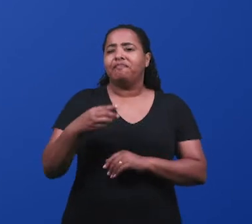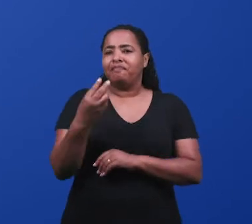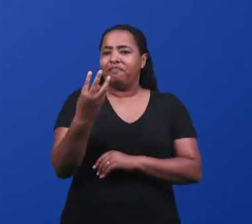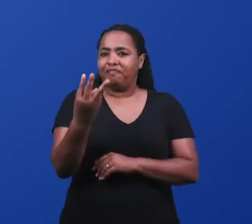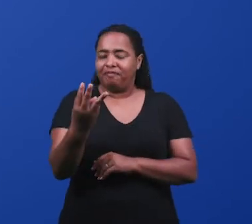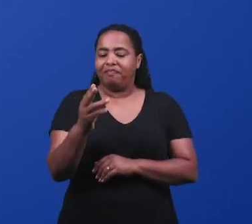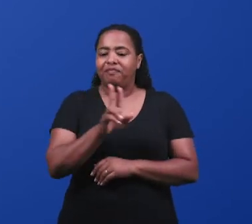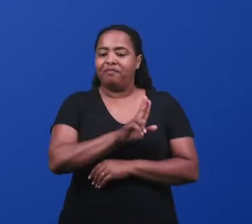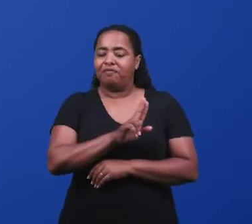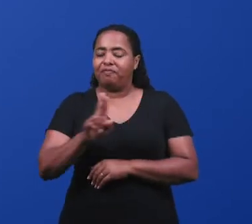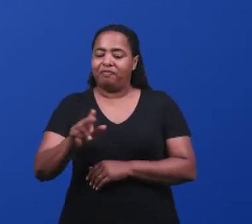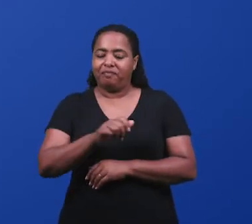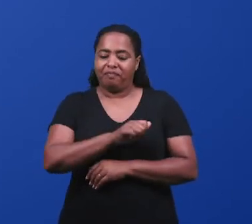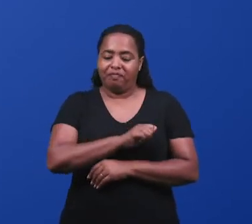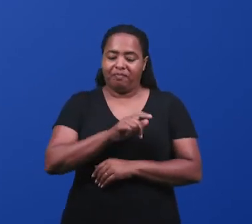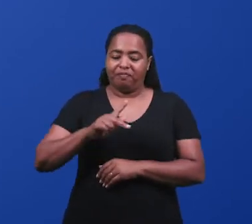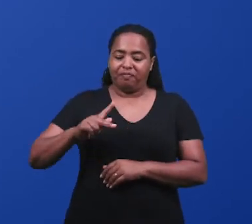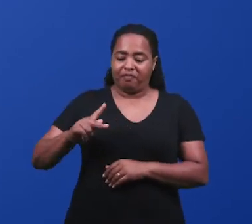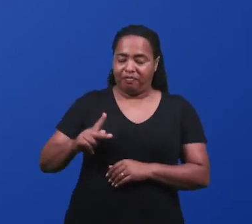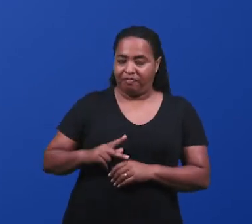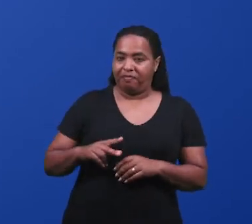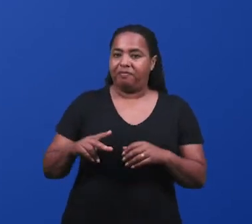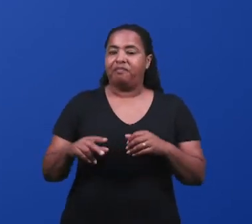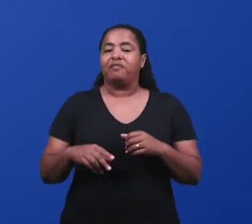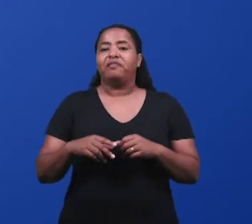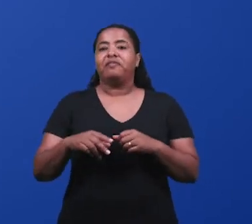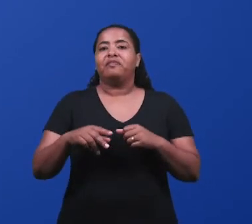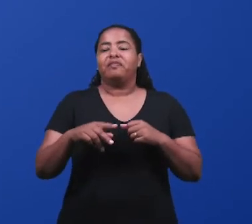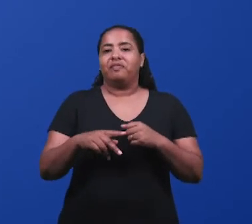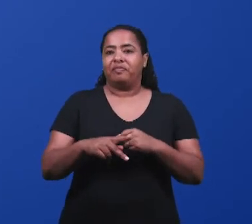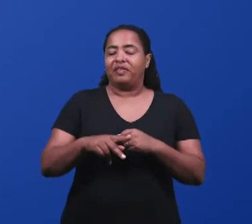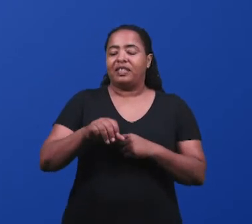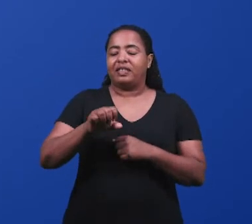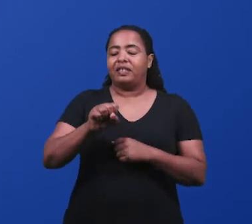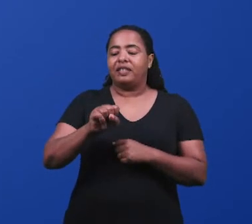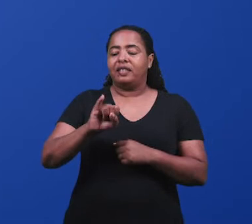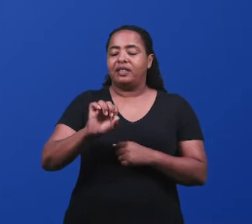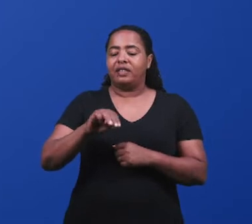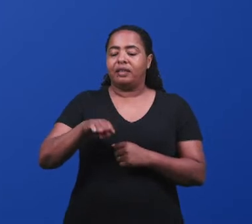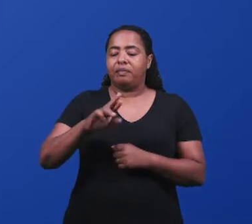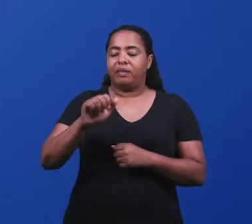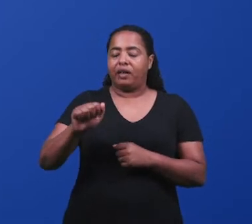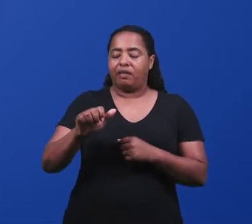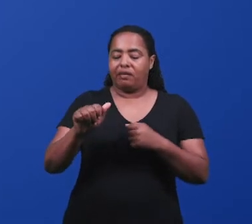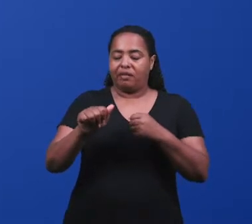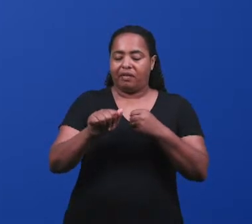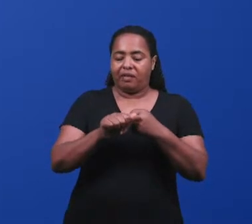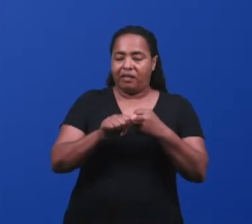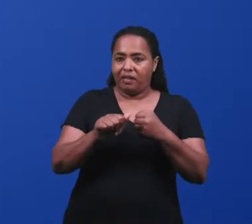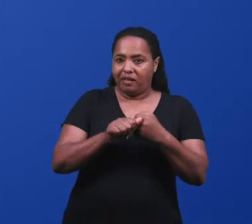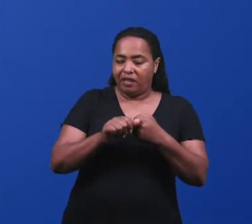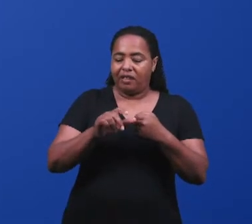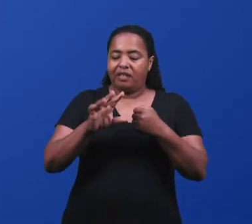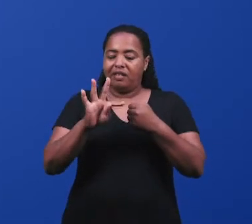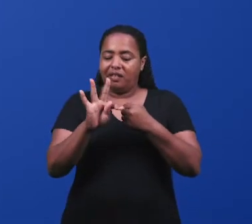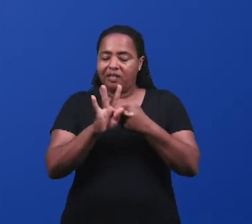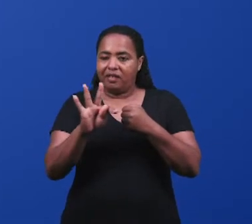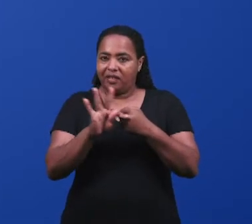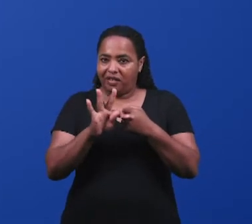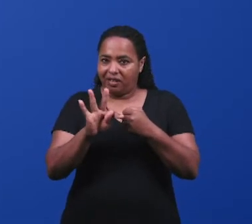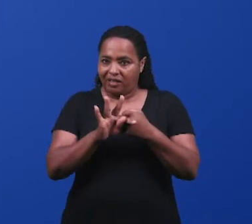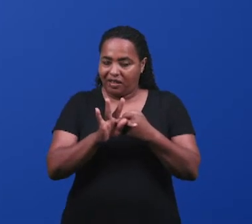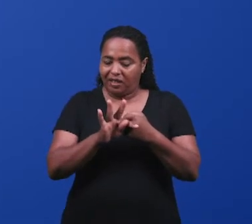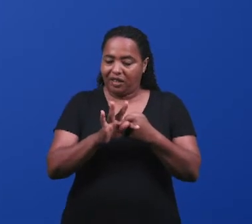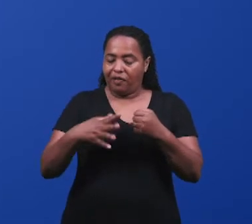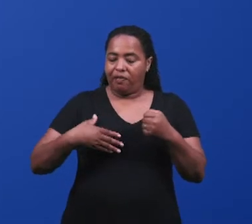3, os nomes dos apóstolos são Simão, chamado Pedro, André,